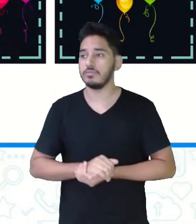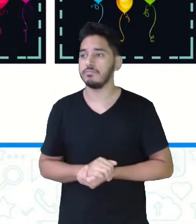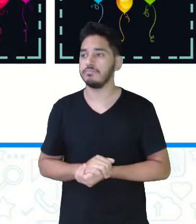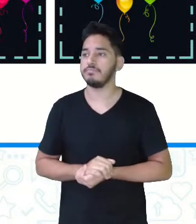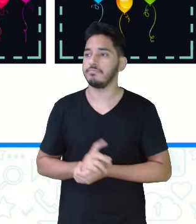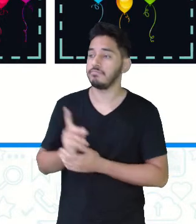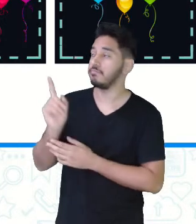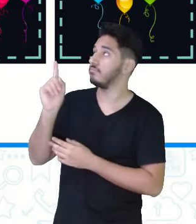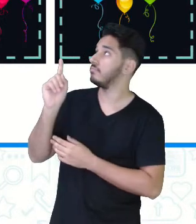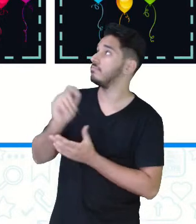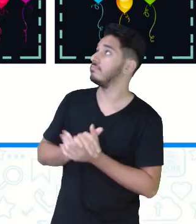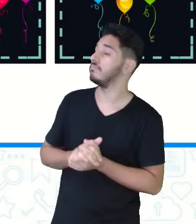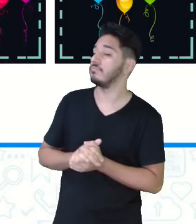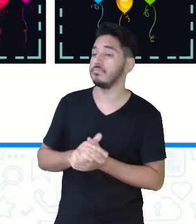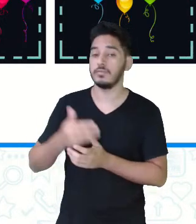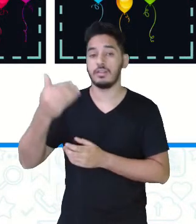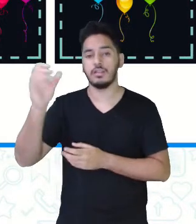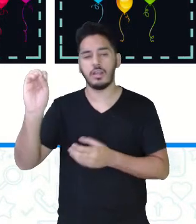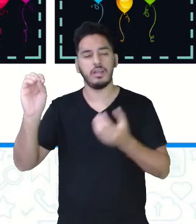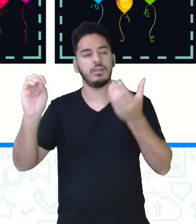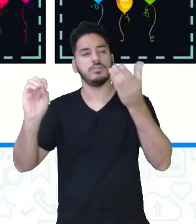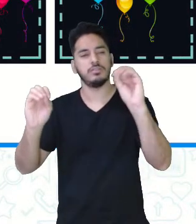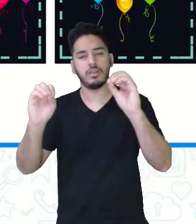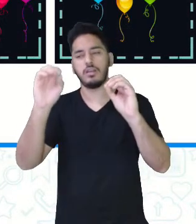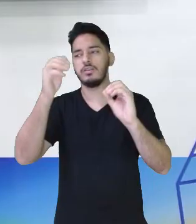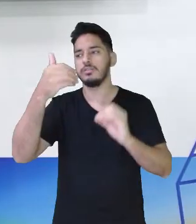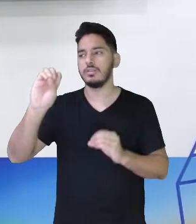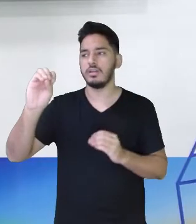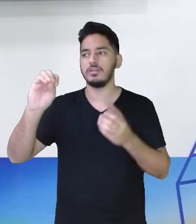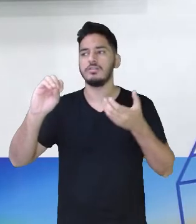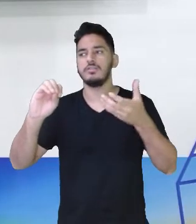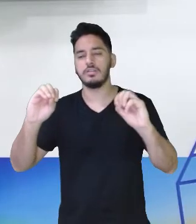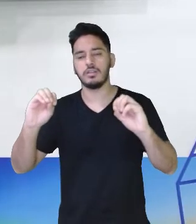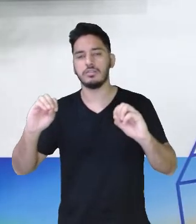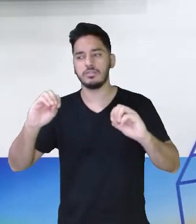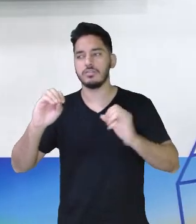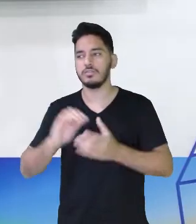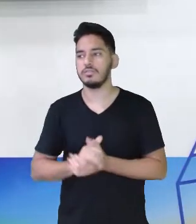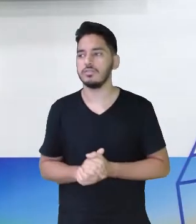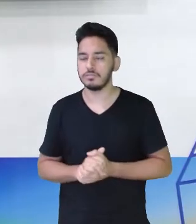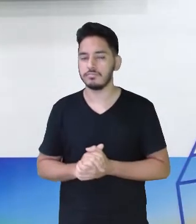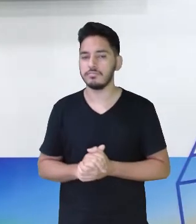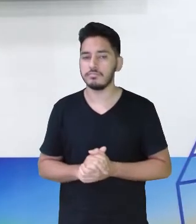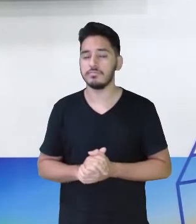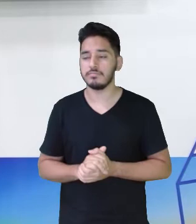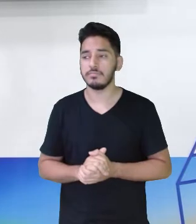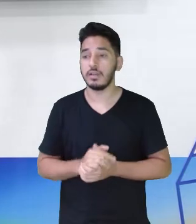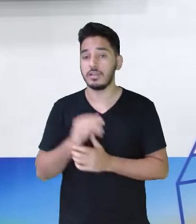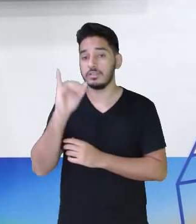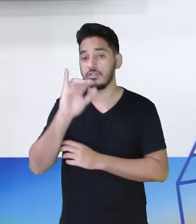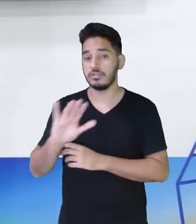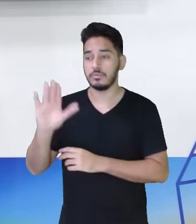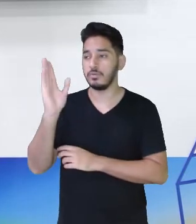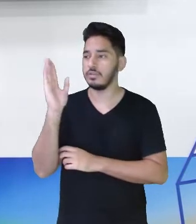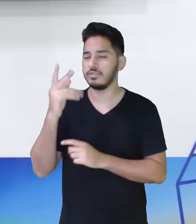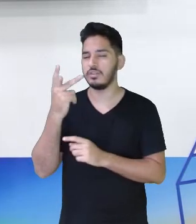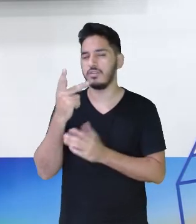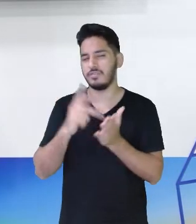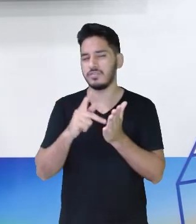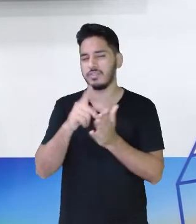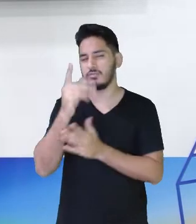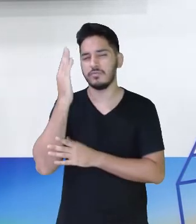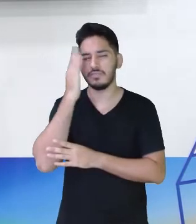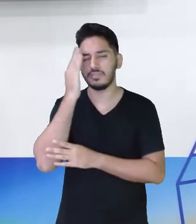ó. 10, 10, 10, 10, 10. Essas imagens, na verdade, é só para